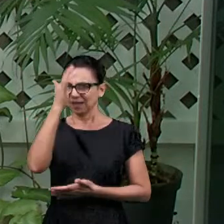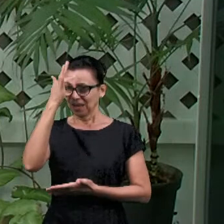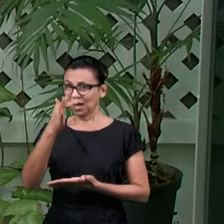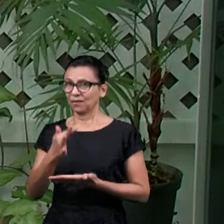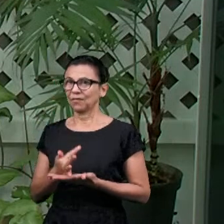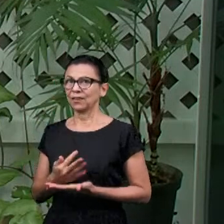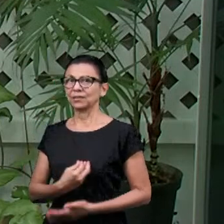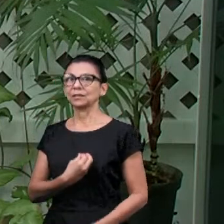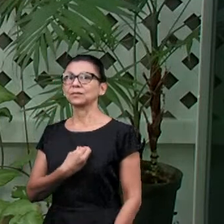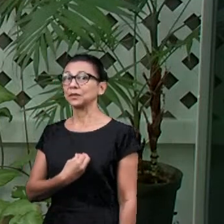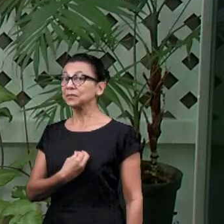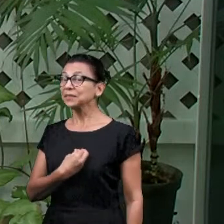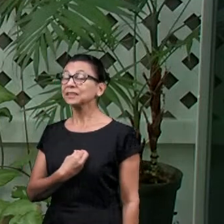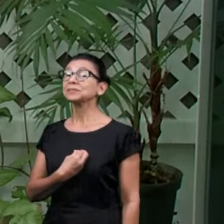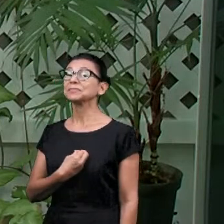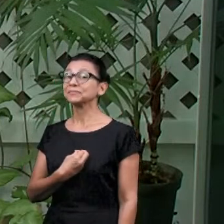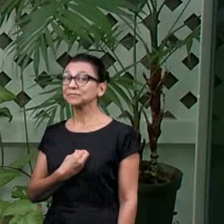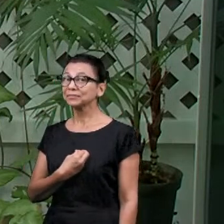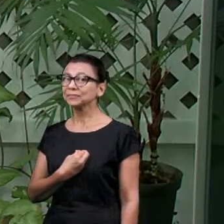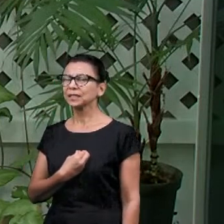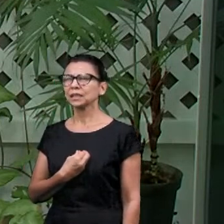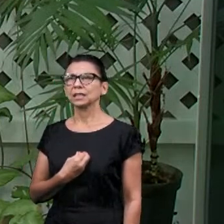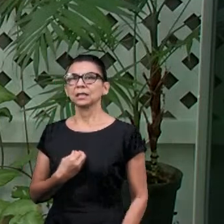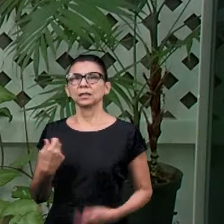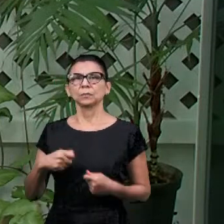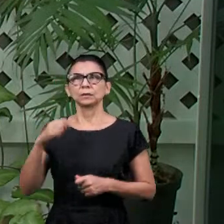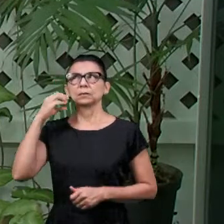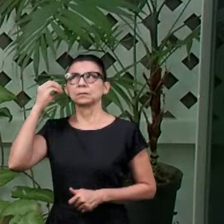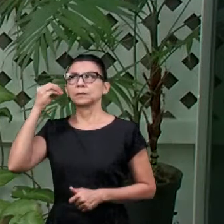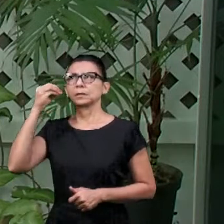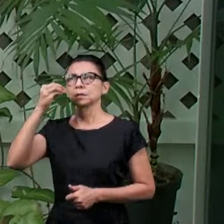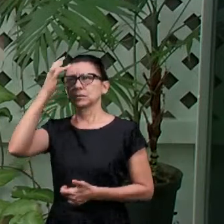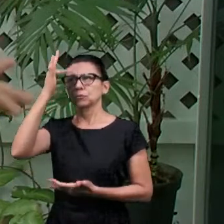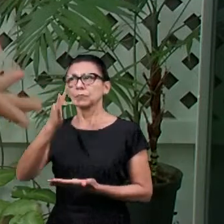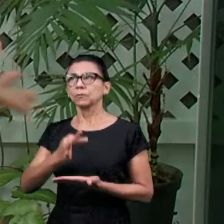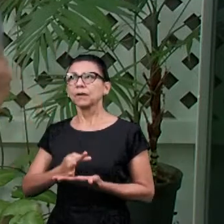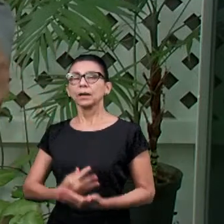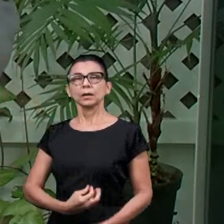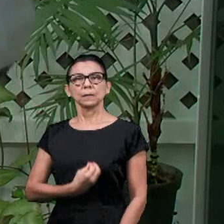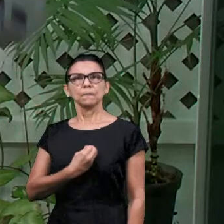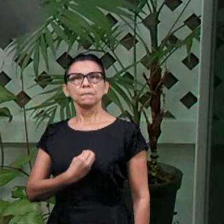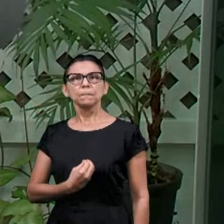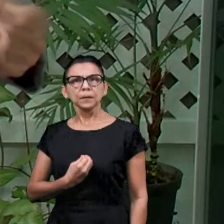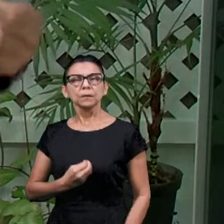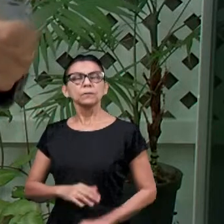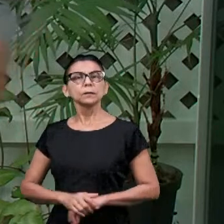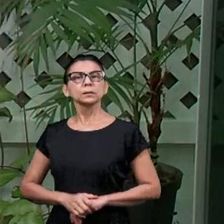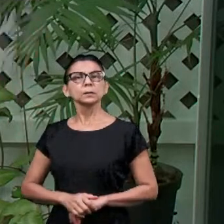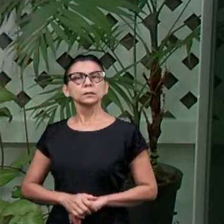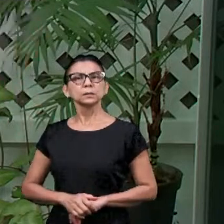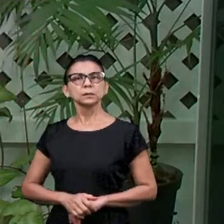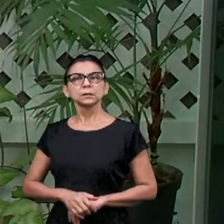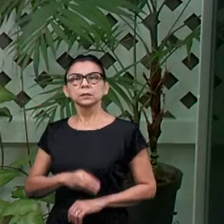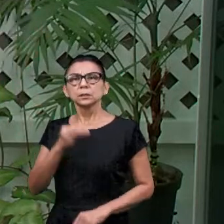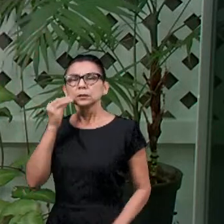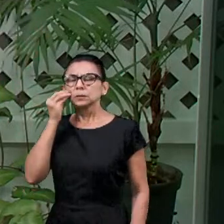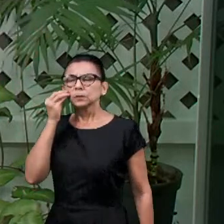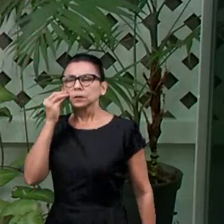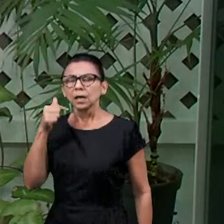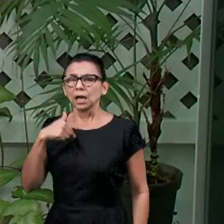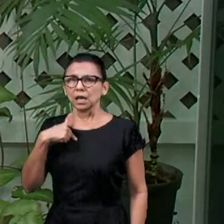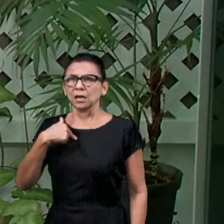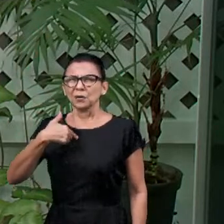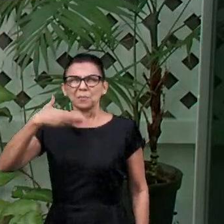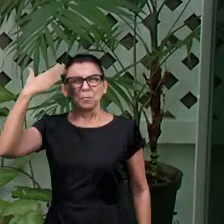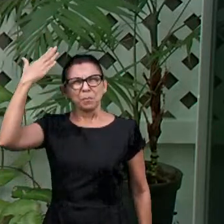viva, você tem que ter uma experiência de vida, experiência de fé, você tem que ter provas. Não, eu provei. Minha luta foi